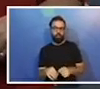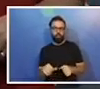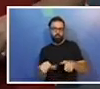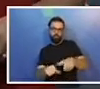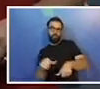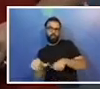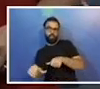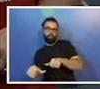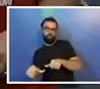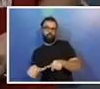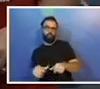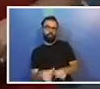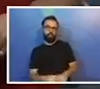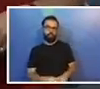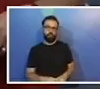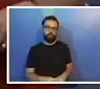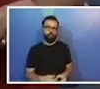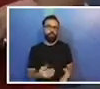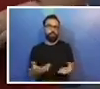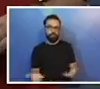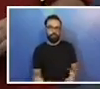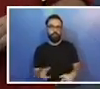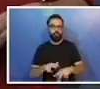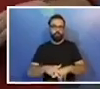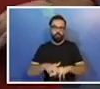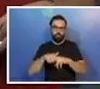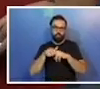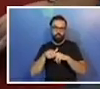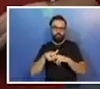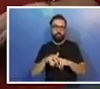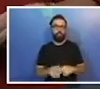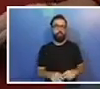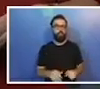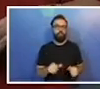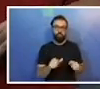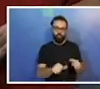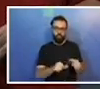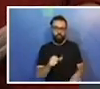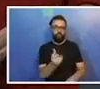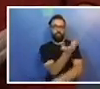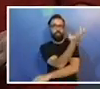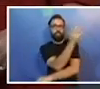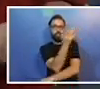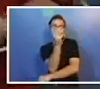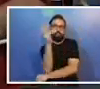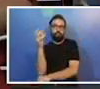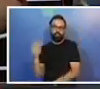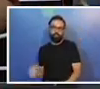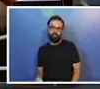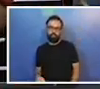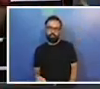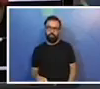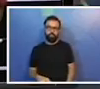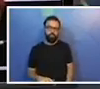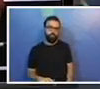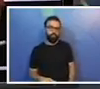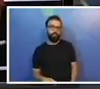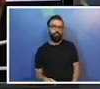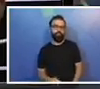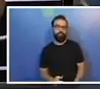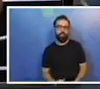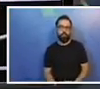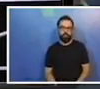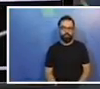porto? Mudou também com a natureza, com todos os seres vivos que haviam ali?